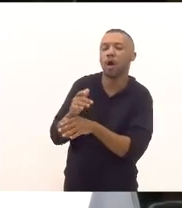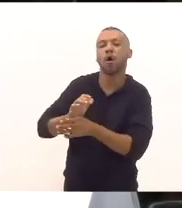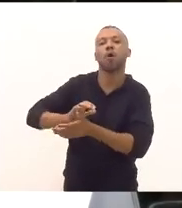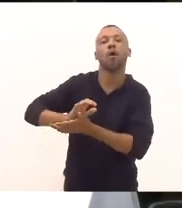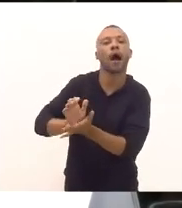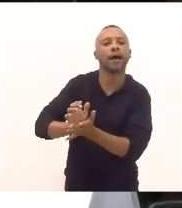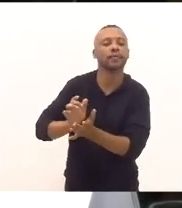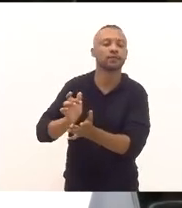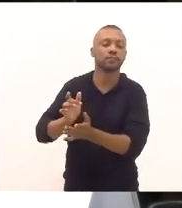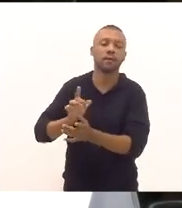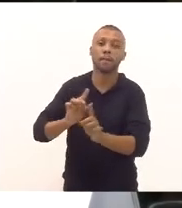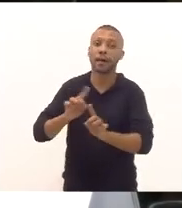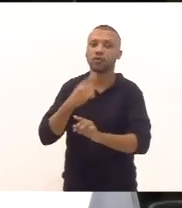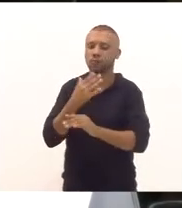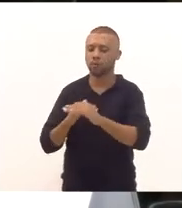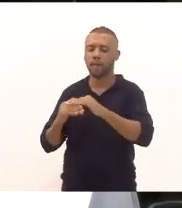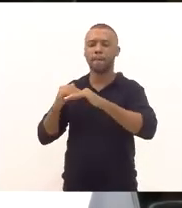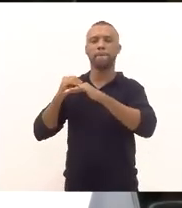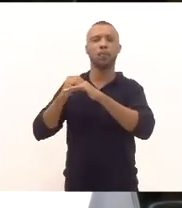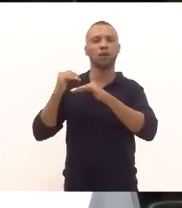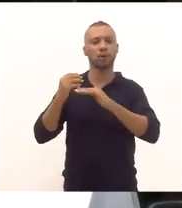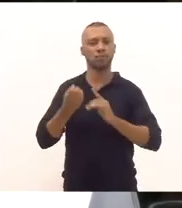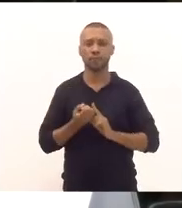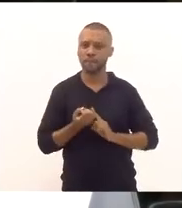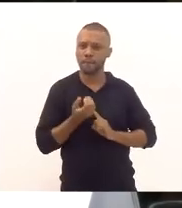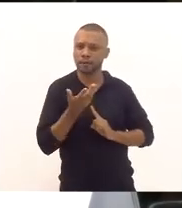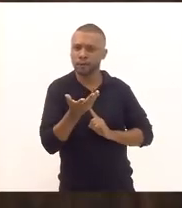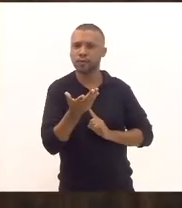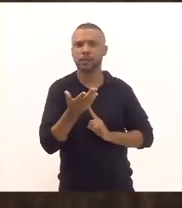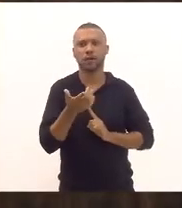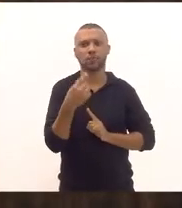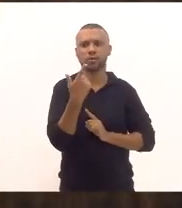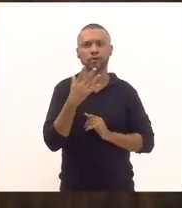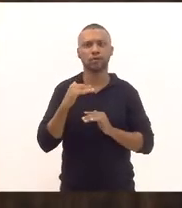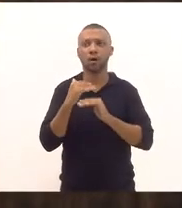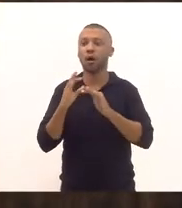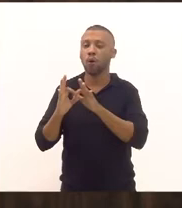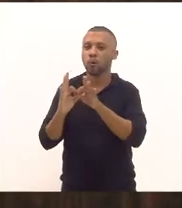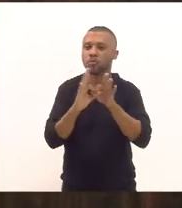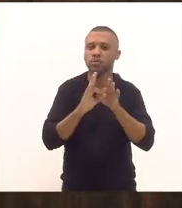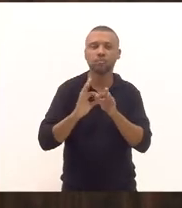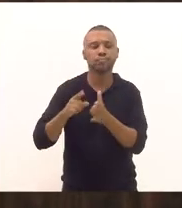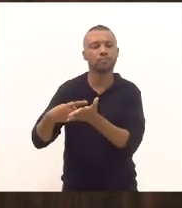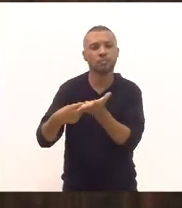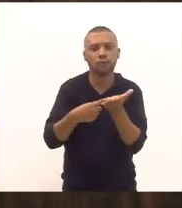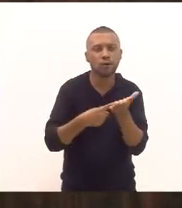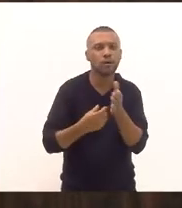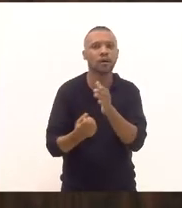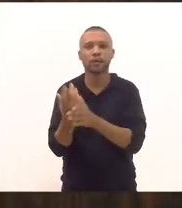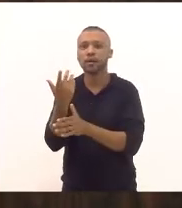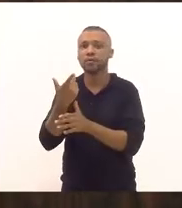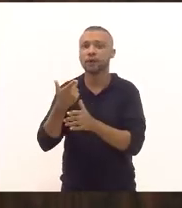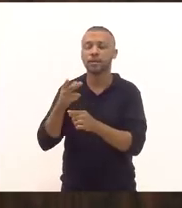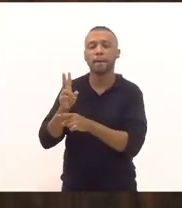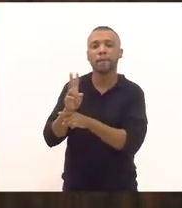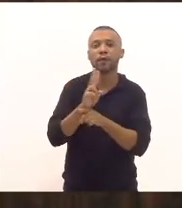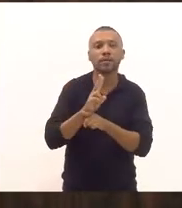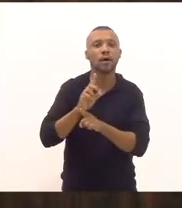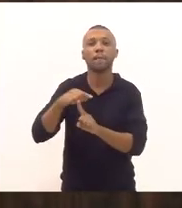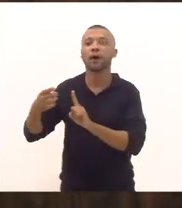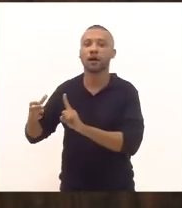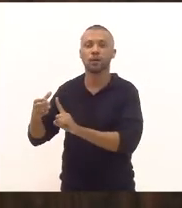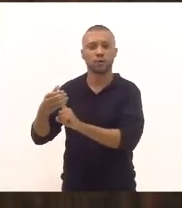racismo mas nós precisamos nos manifestarmos precisamos estar Unidos criando essa rede de proteção e acolhimento